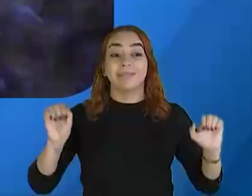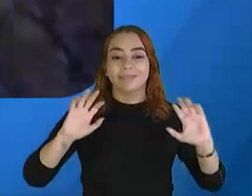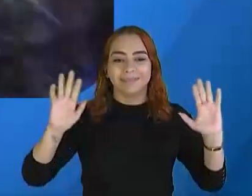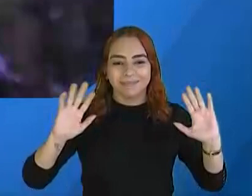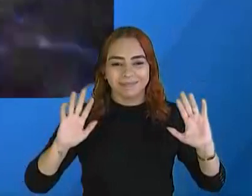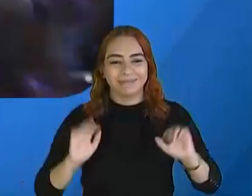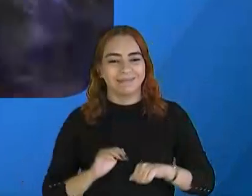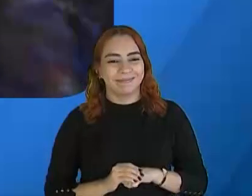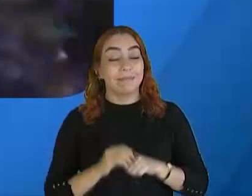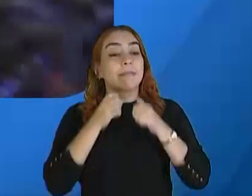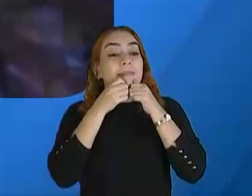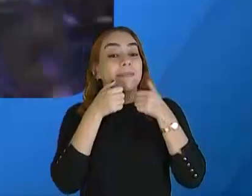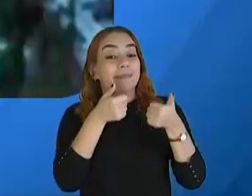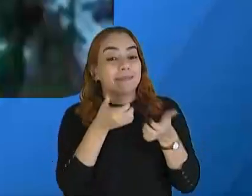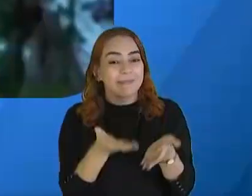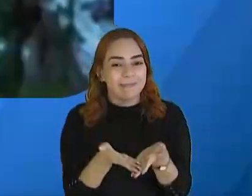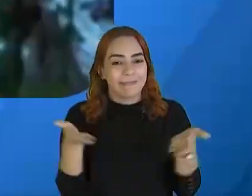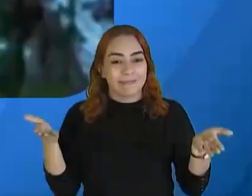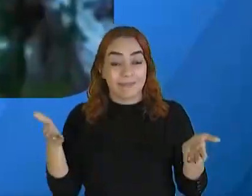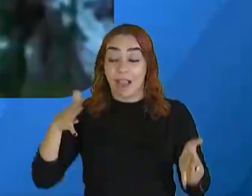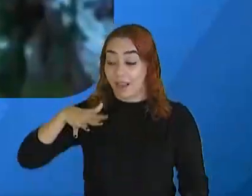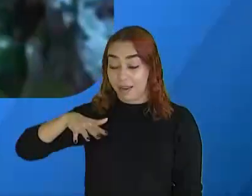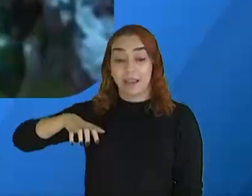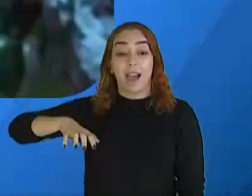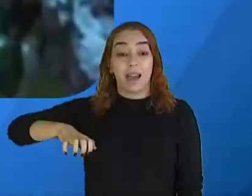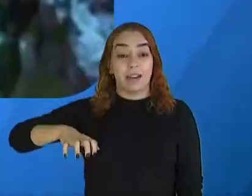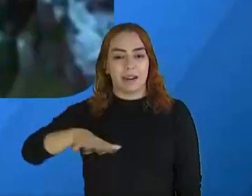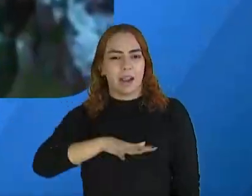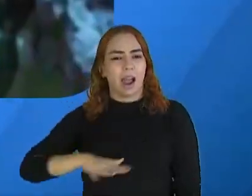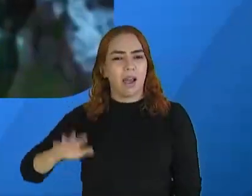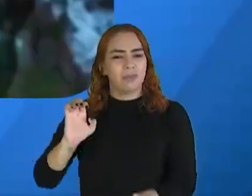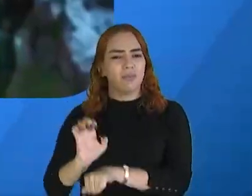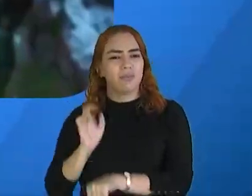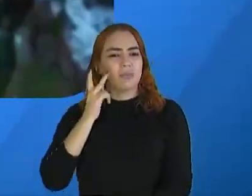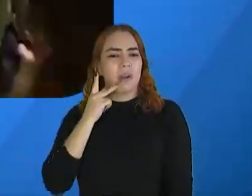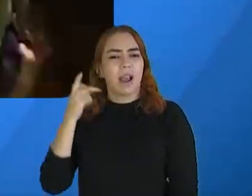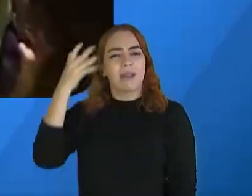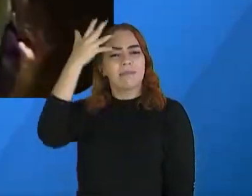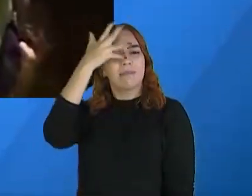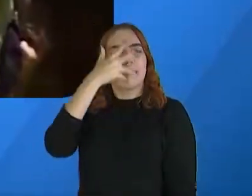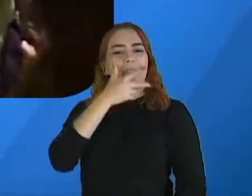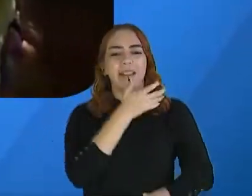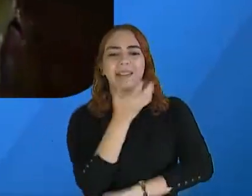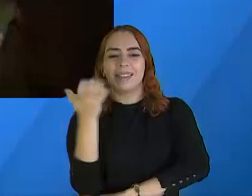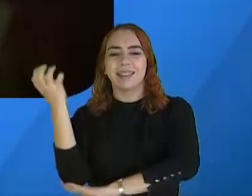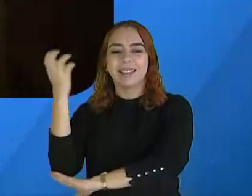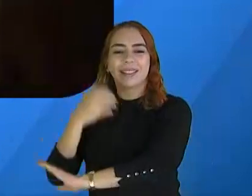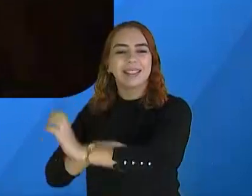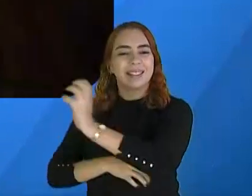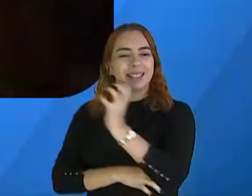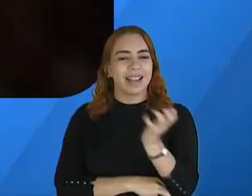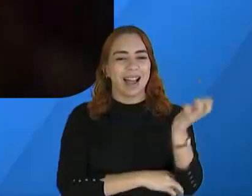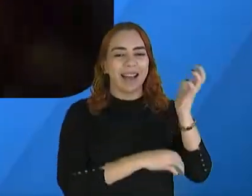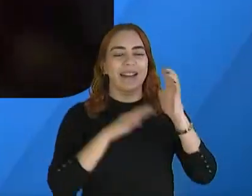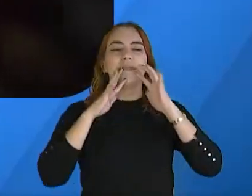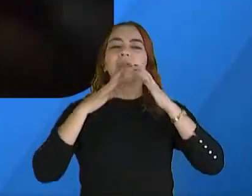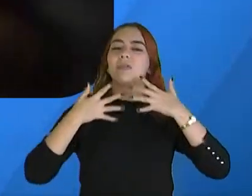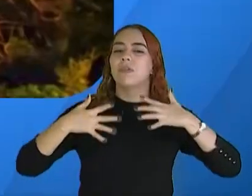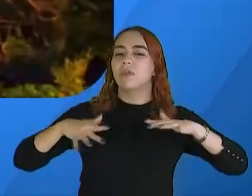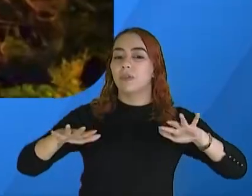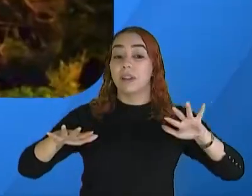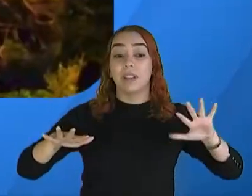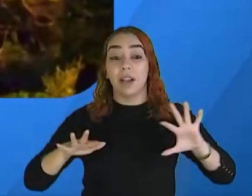Olá, gente, tudo bem? Que o Cariri Cearense é uma região rica em belezas, isso todo mundo já sabe. E se juntar